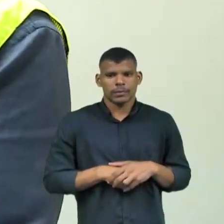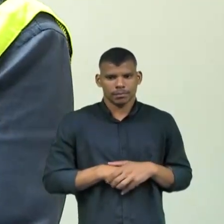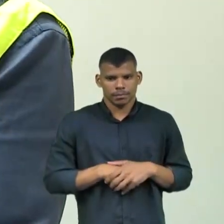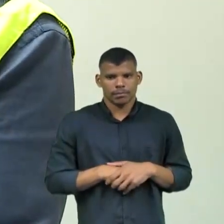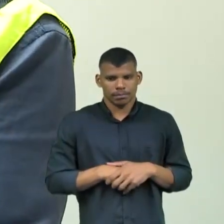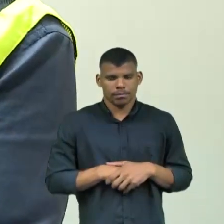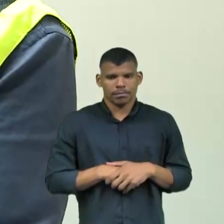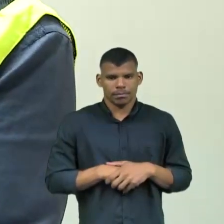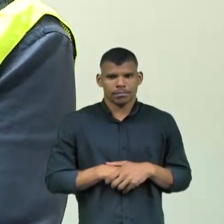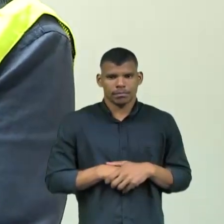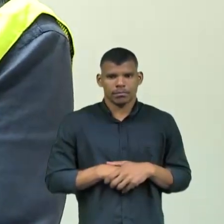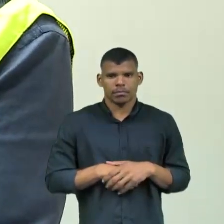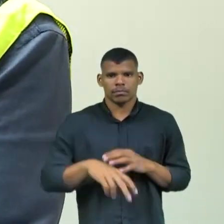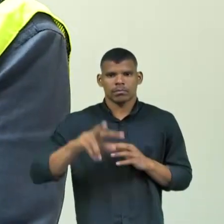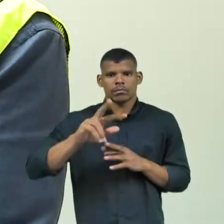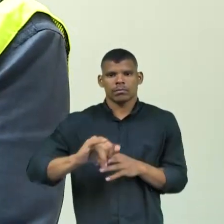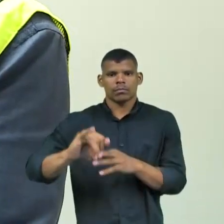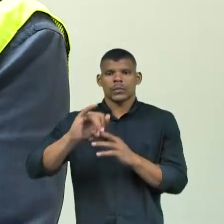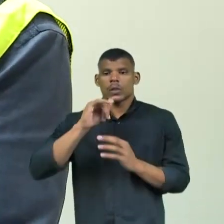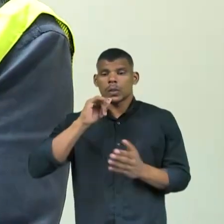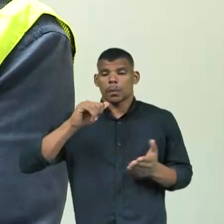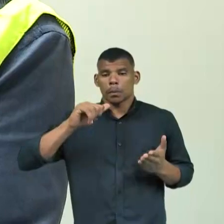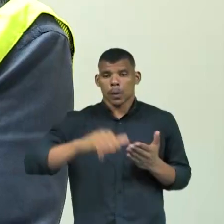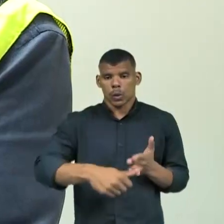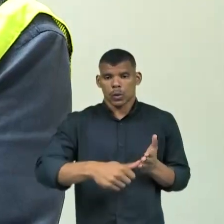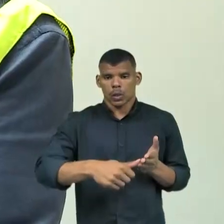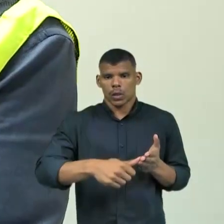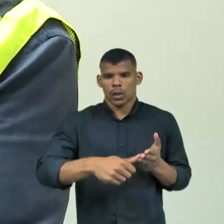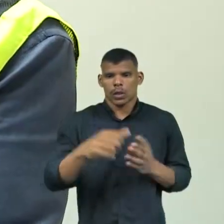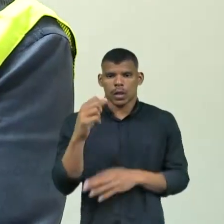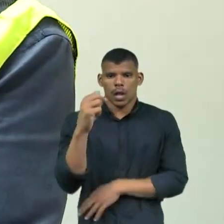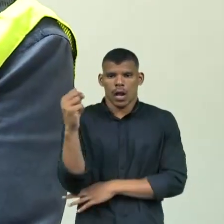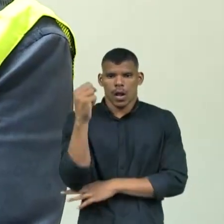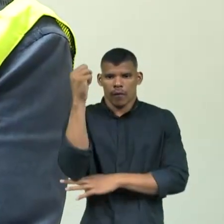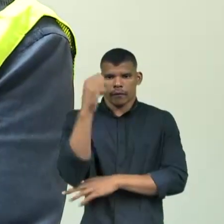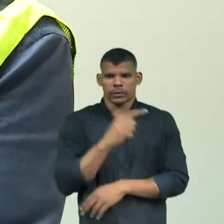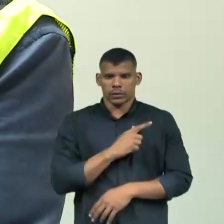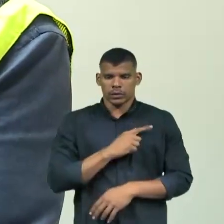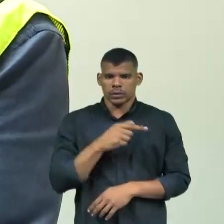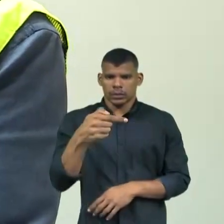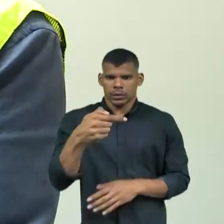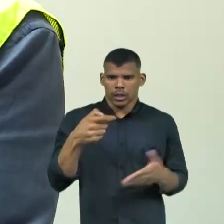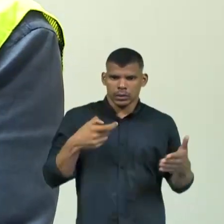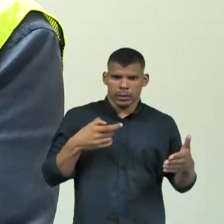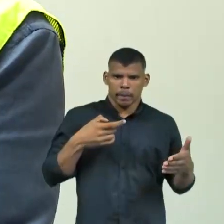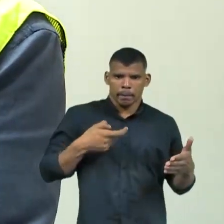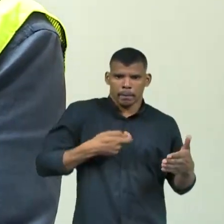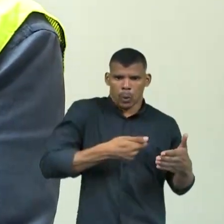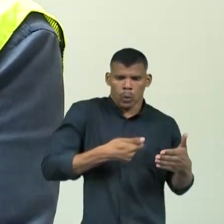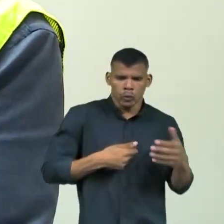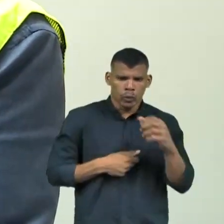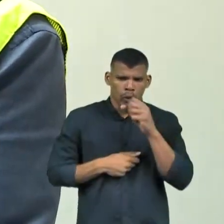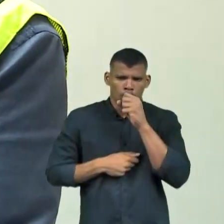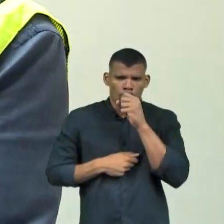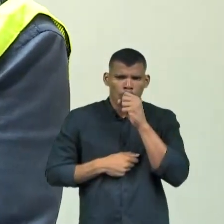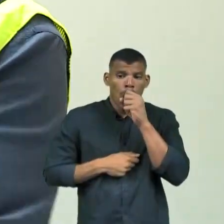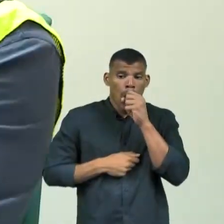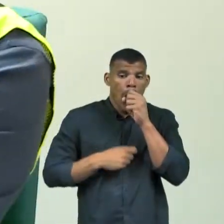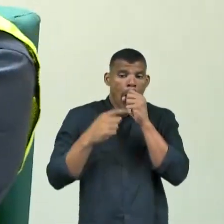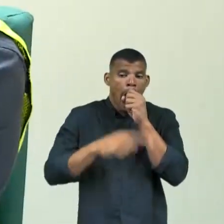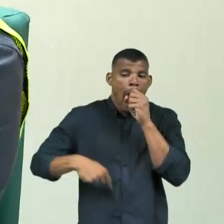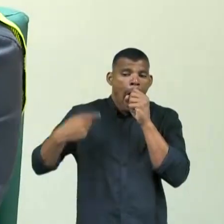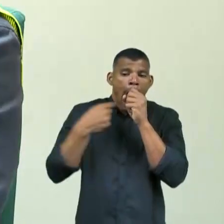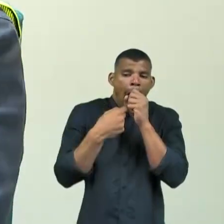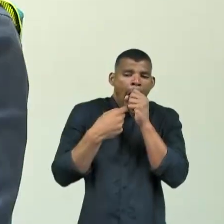tá? Ela vai ter uma multa gravíssima, 7 pontos, né? Lembrando que esses 7 pontos podem ser somados a outros pontos, e